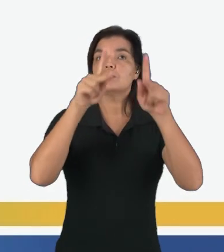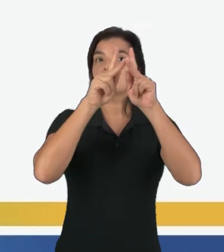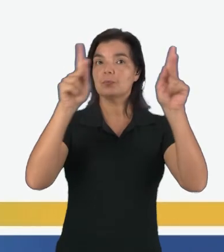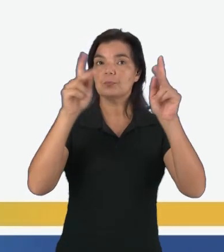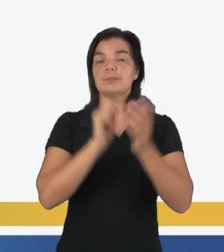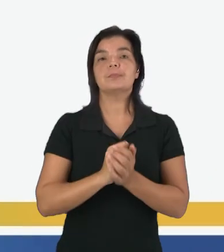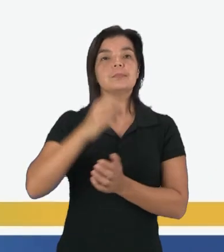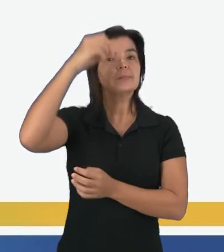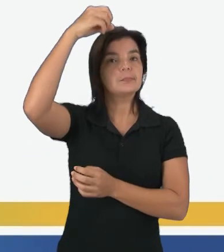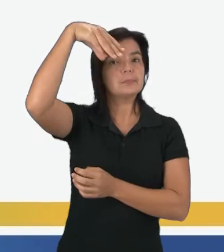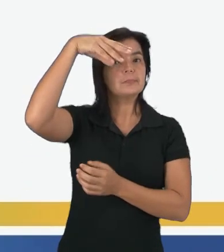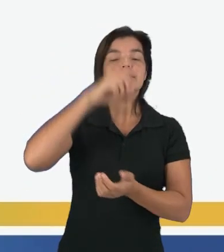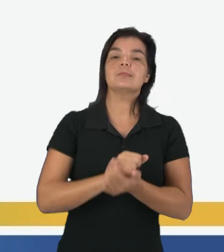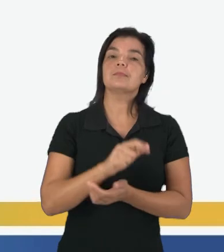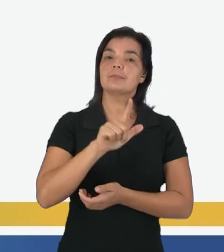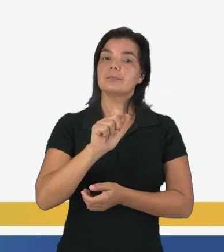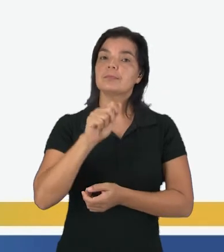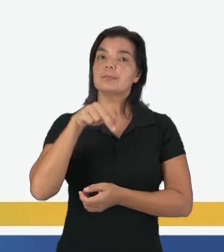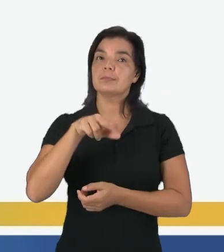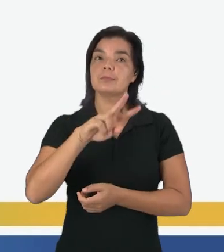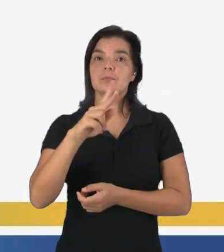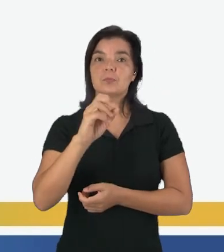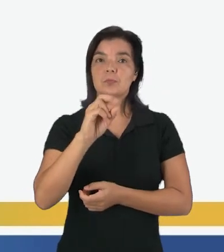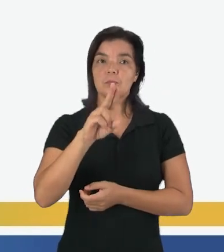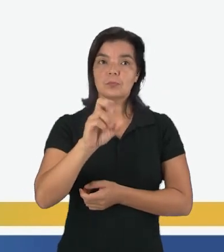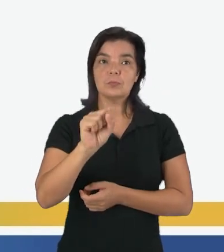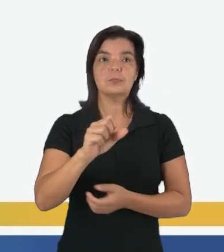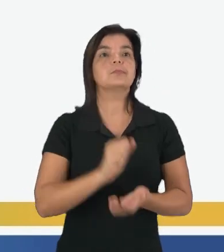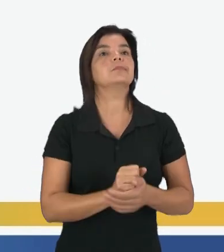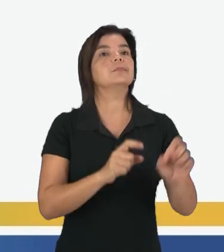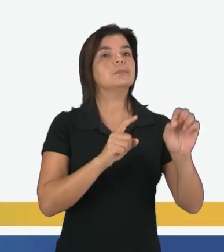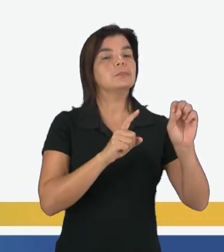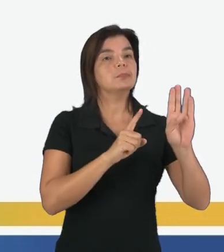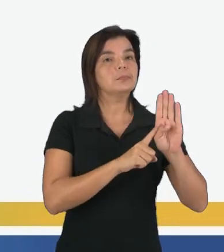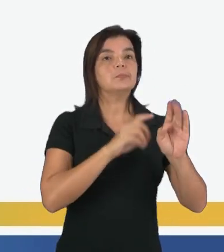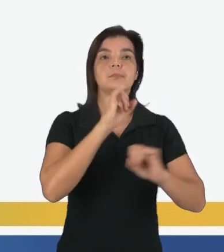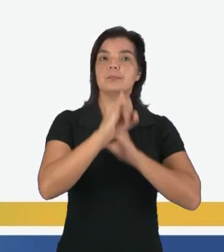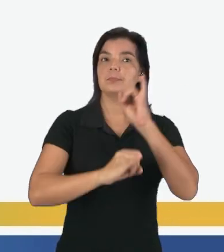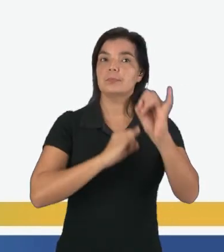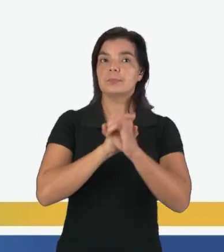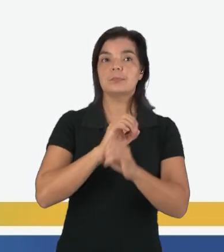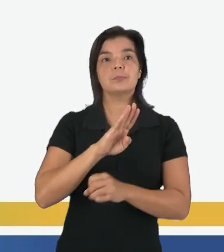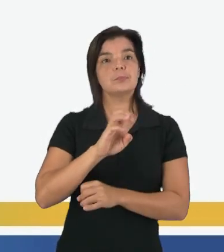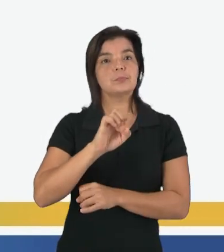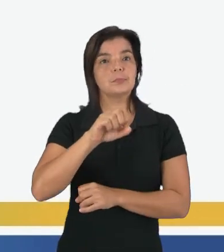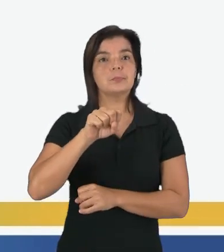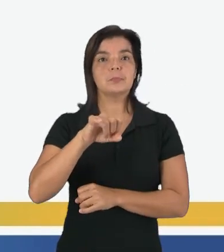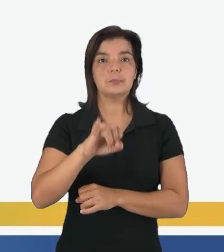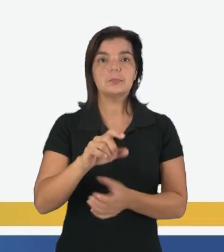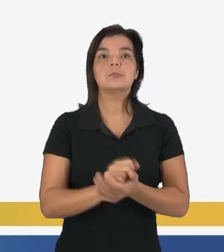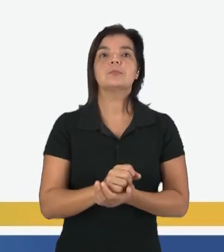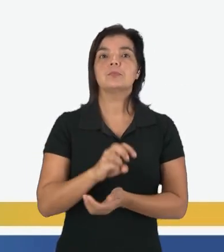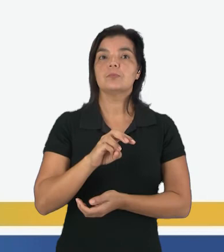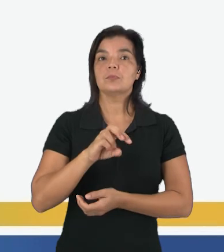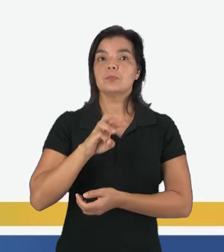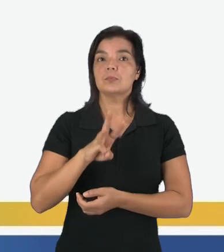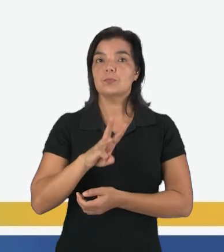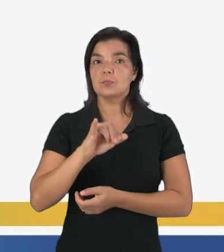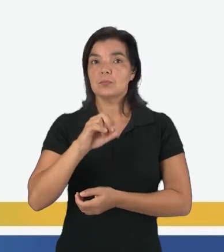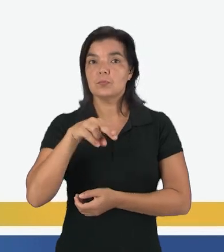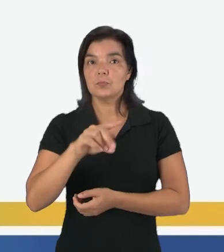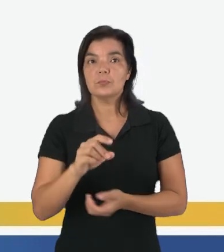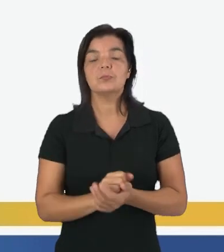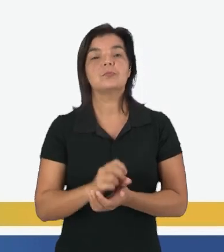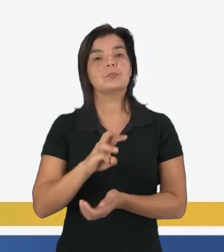center, lâmpada e lan house. Letra B, internet, website, Windows, Word